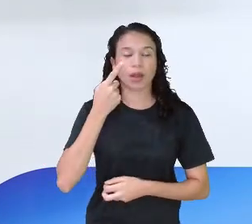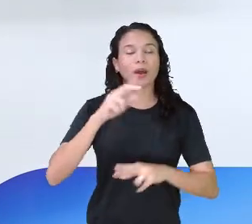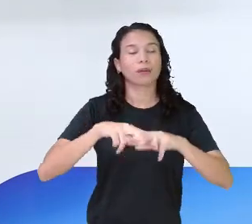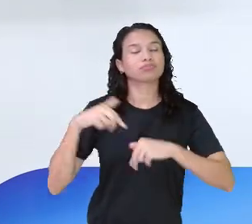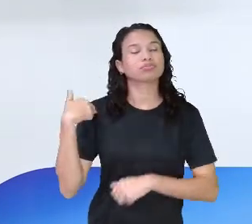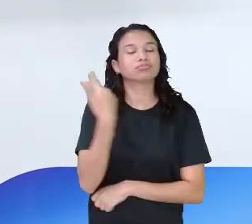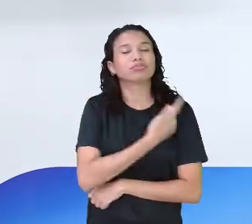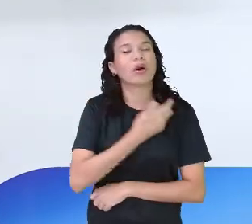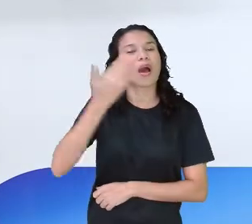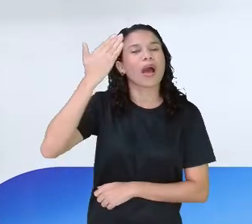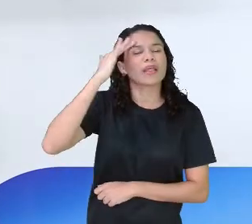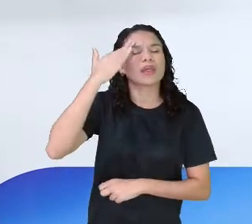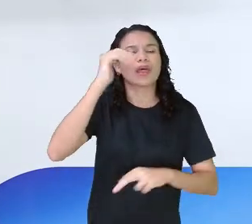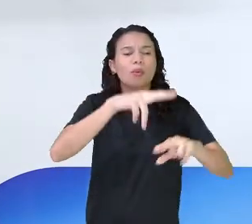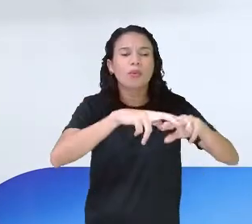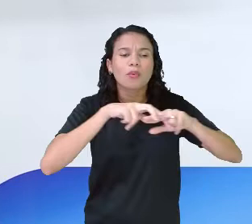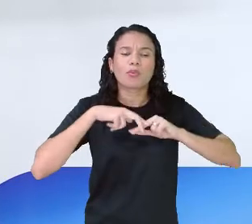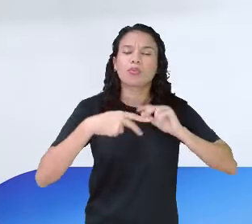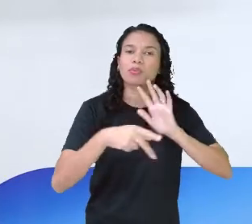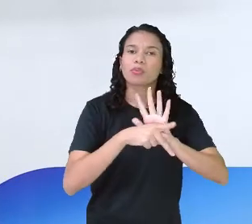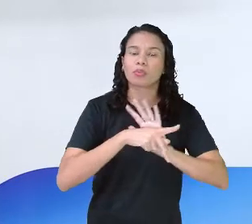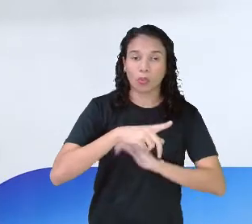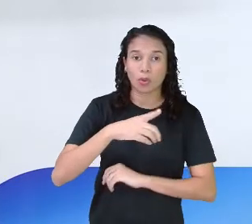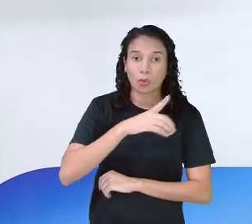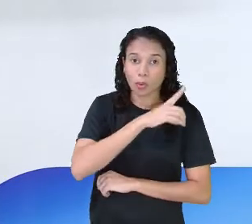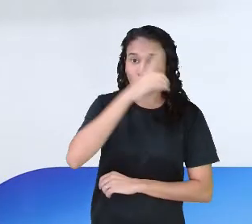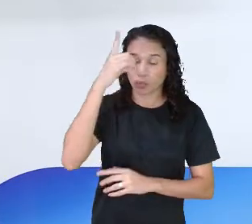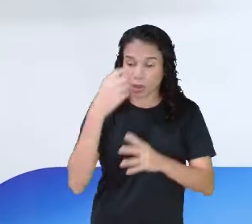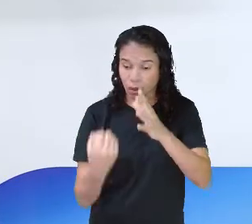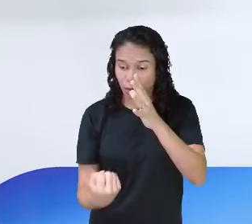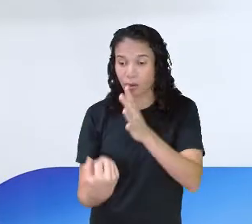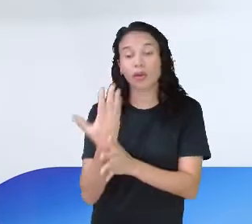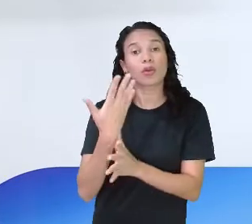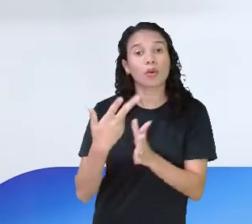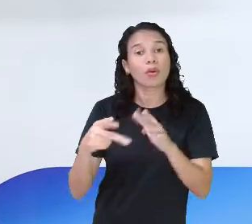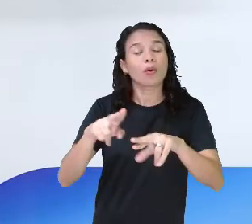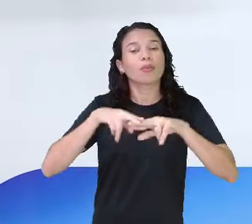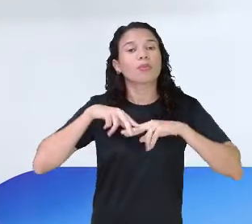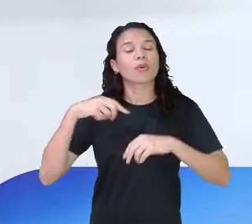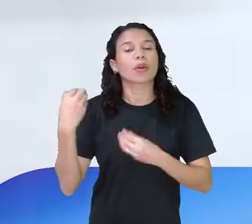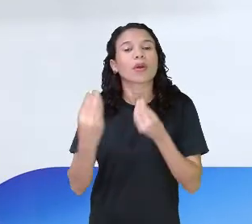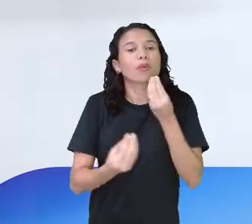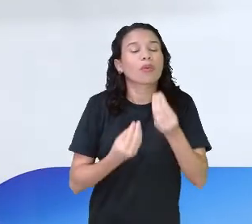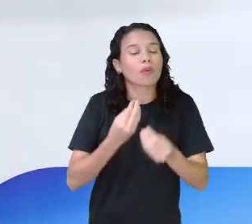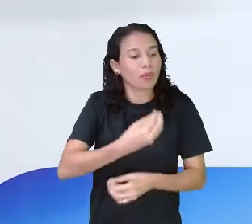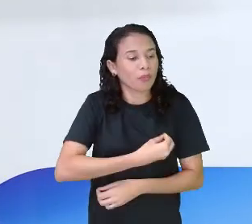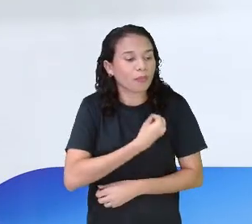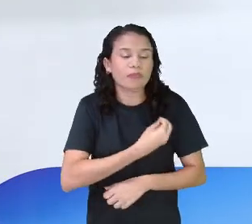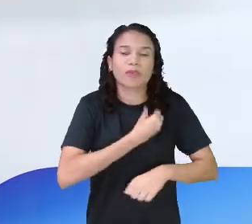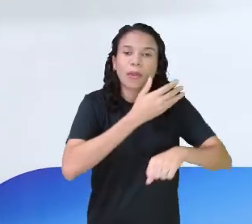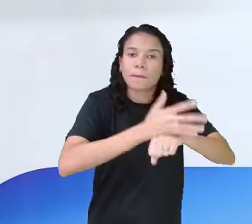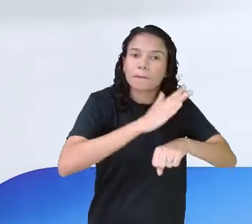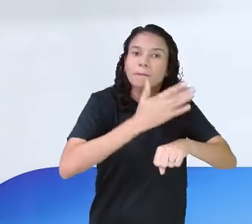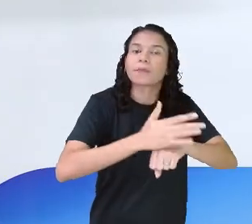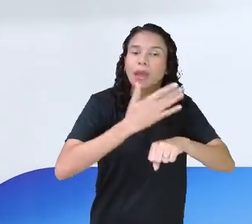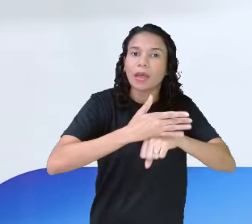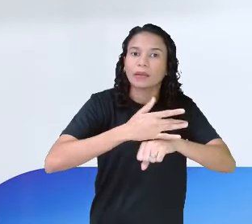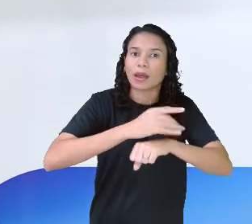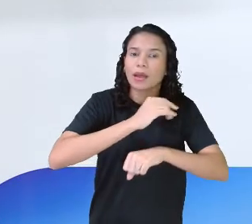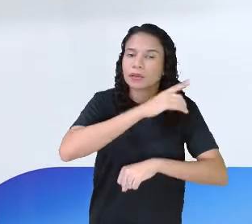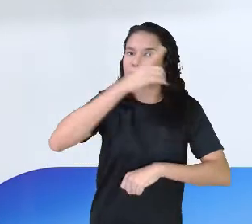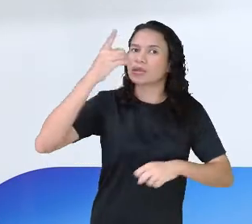vai entender por que essa data se estruturou, por que essa data é vivenciada, porque ela fica em evidência,